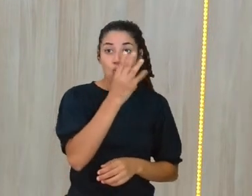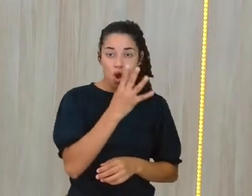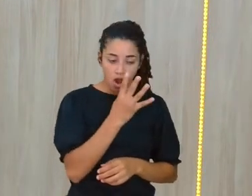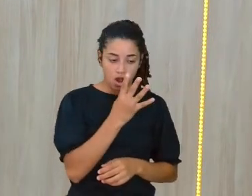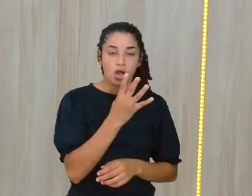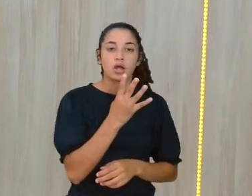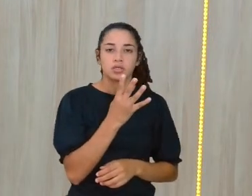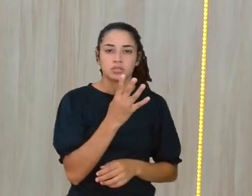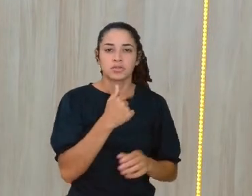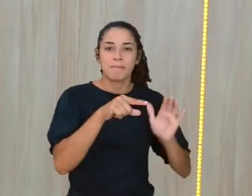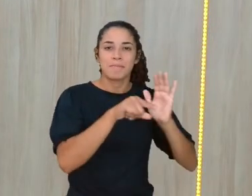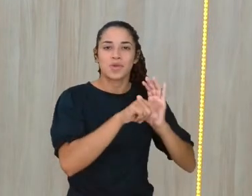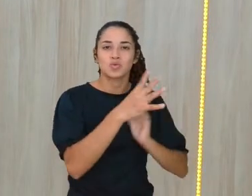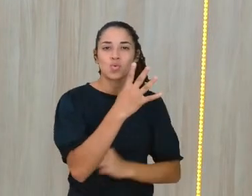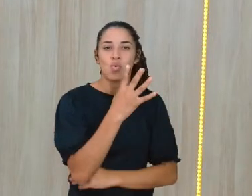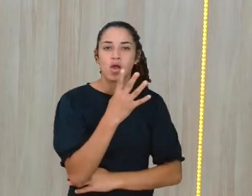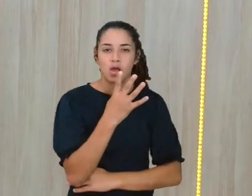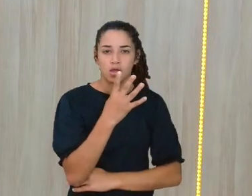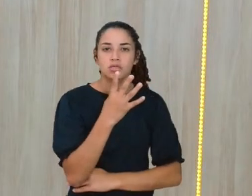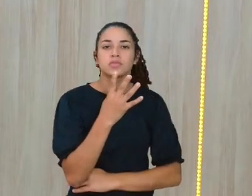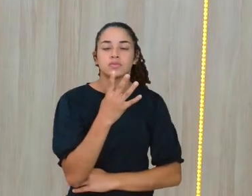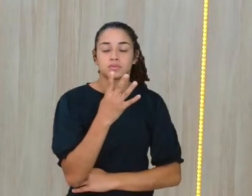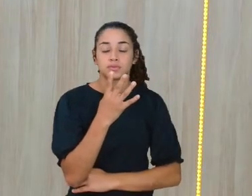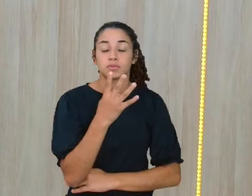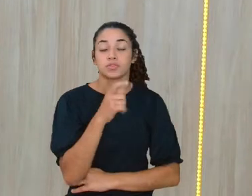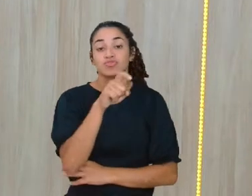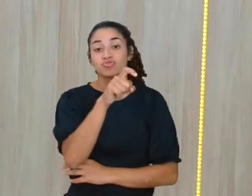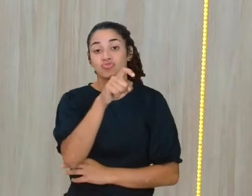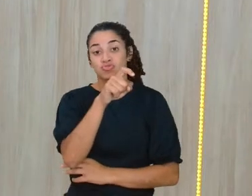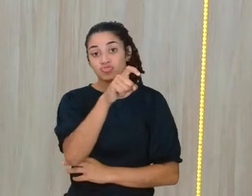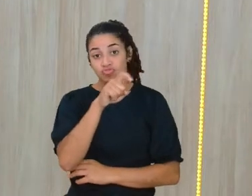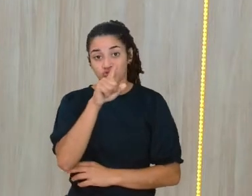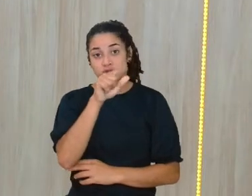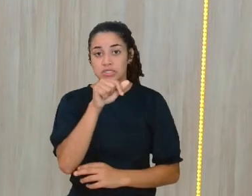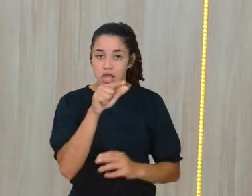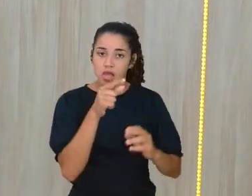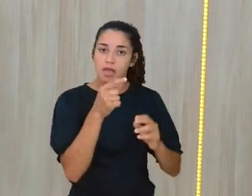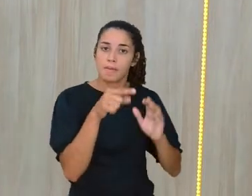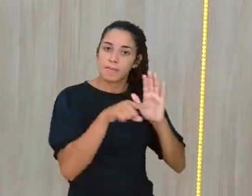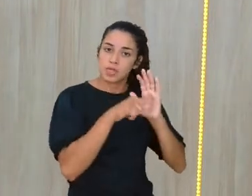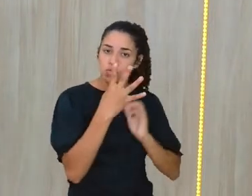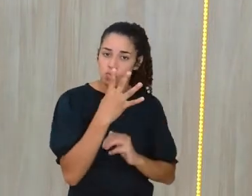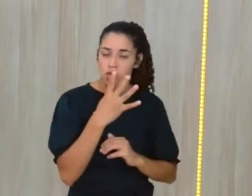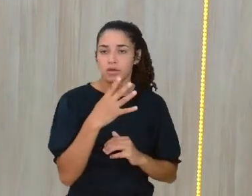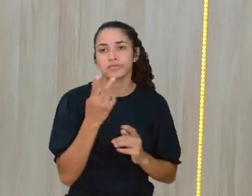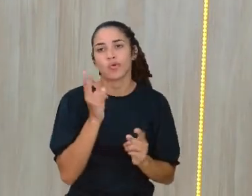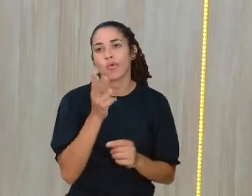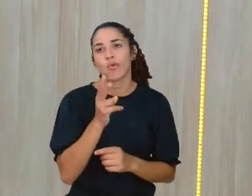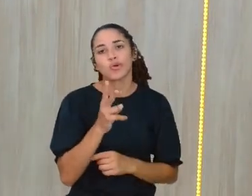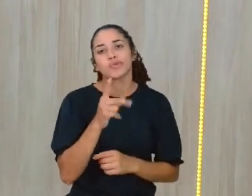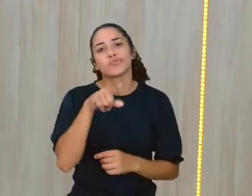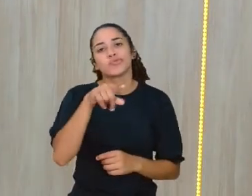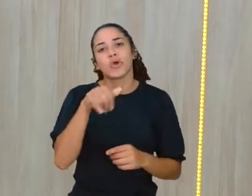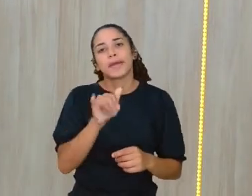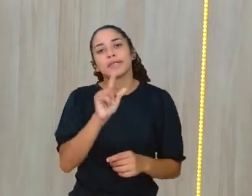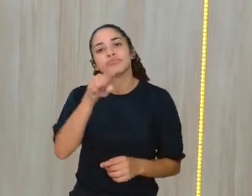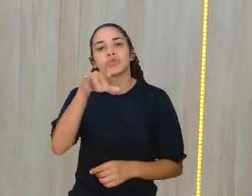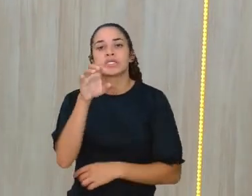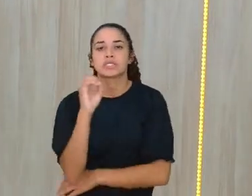no menos 4, no X menos 4. E continuo no Y 0. Por